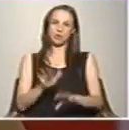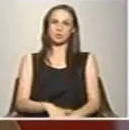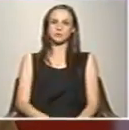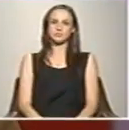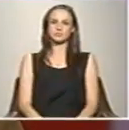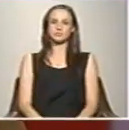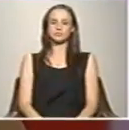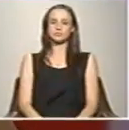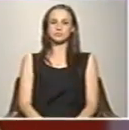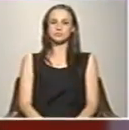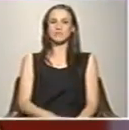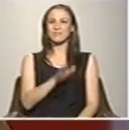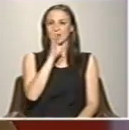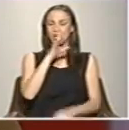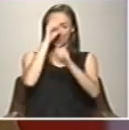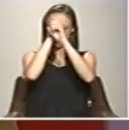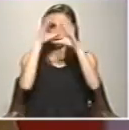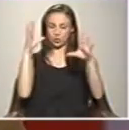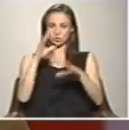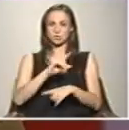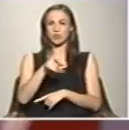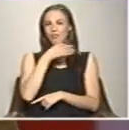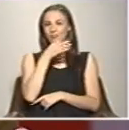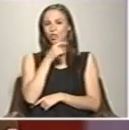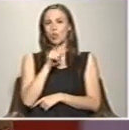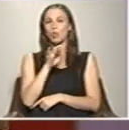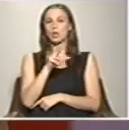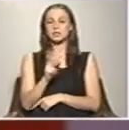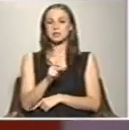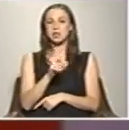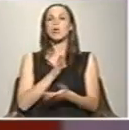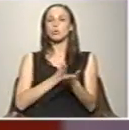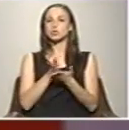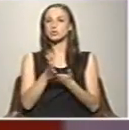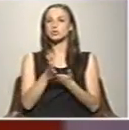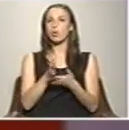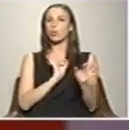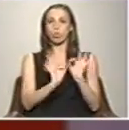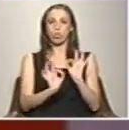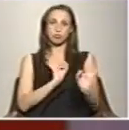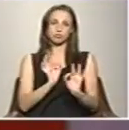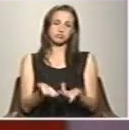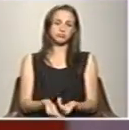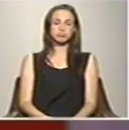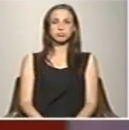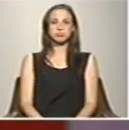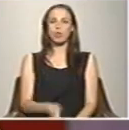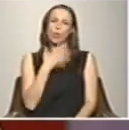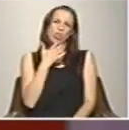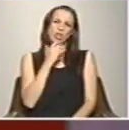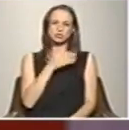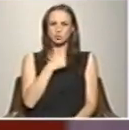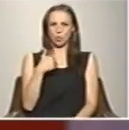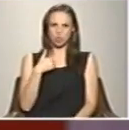era esse aspecto. Segundo, a conclusão que a doutora Luísa falou da continuação de cuidados. A continuação de cuidados, estamos a falar de cuidados de saúde, chama-se